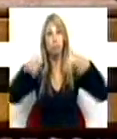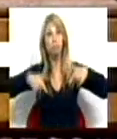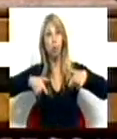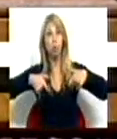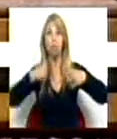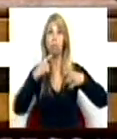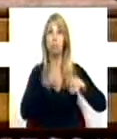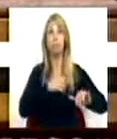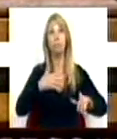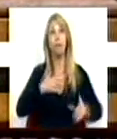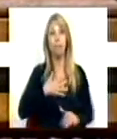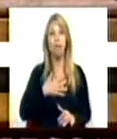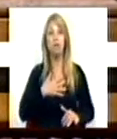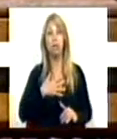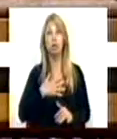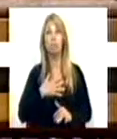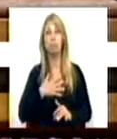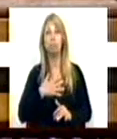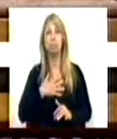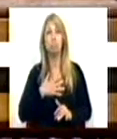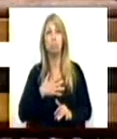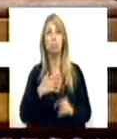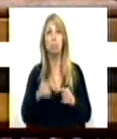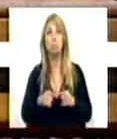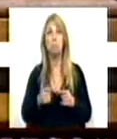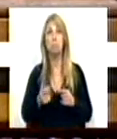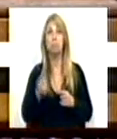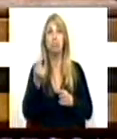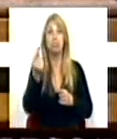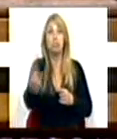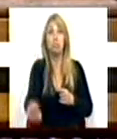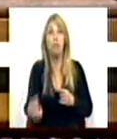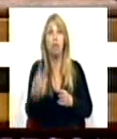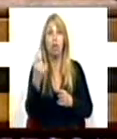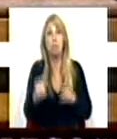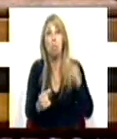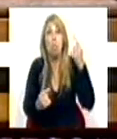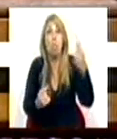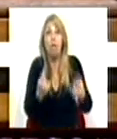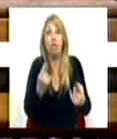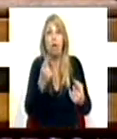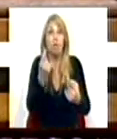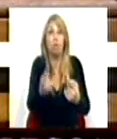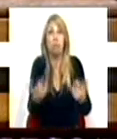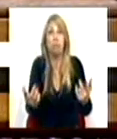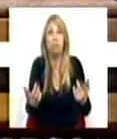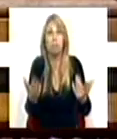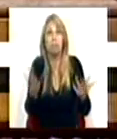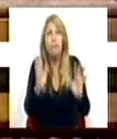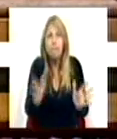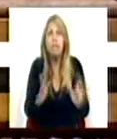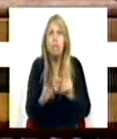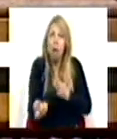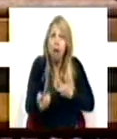empresas é muito espaçado e deve ser mais regular. O controlo mensal